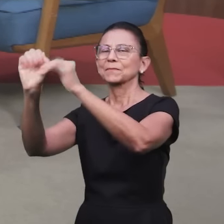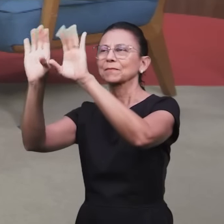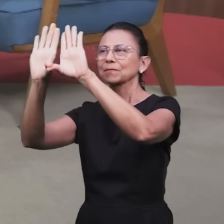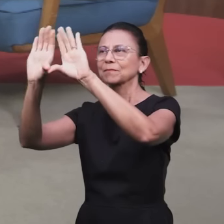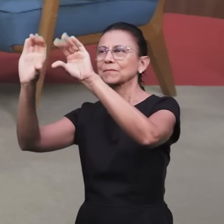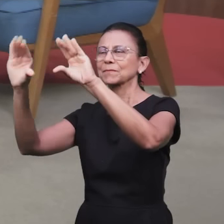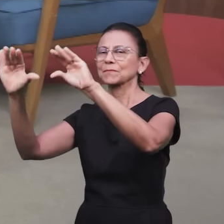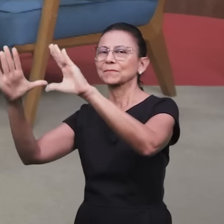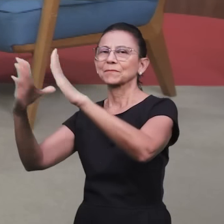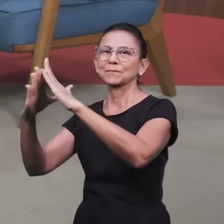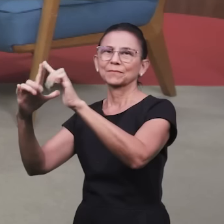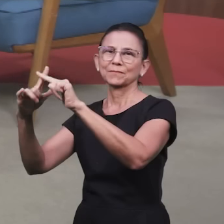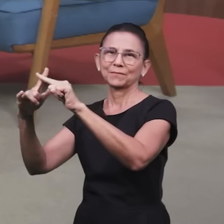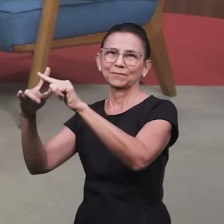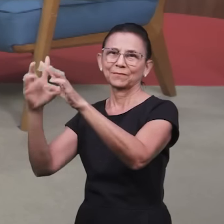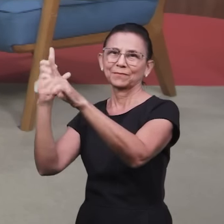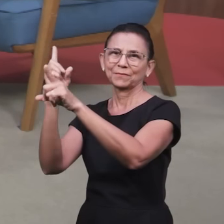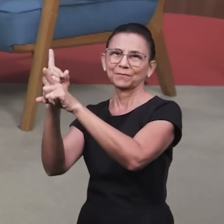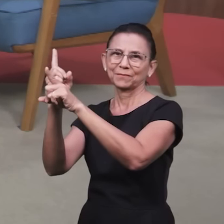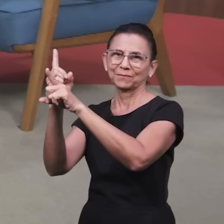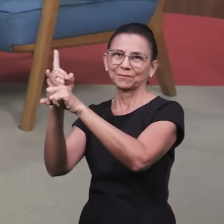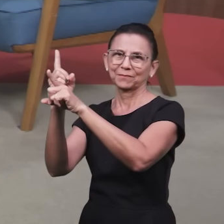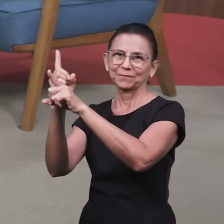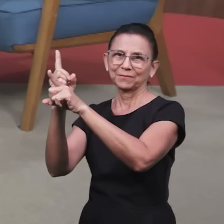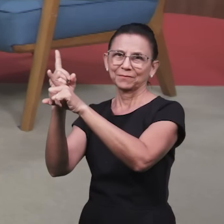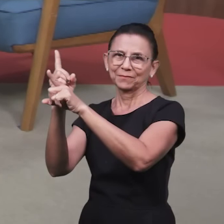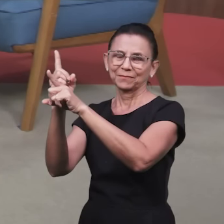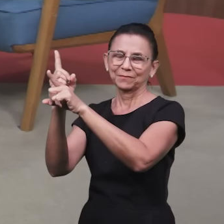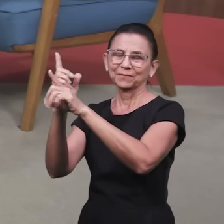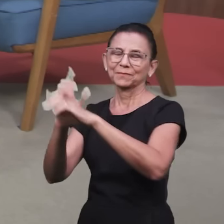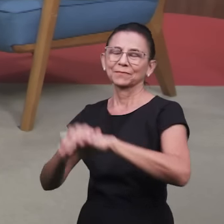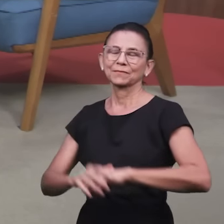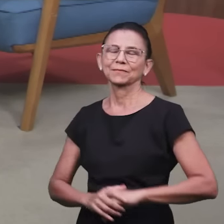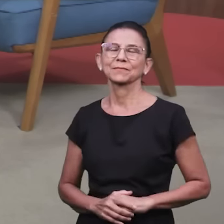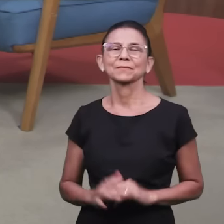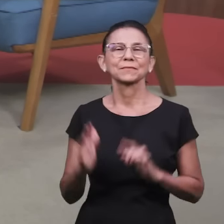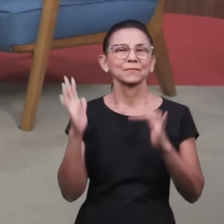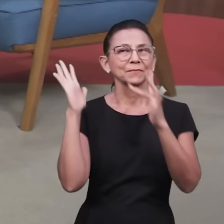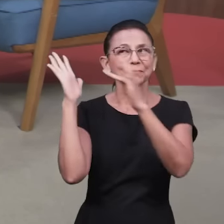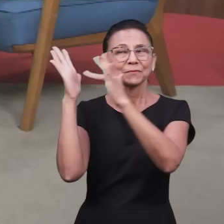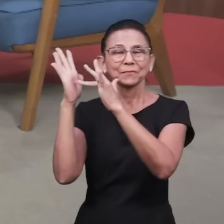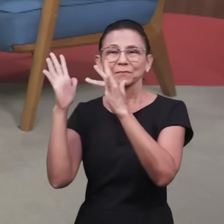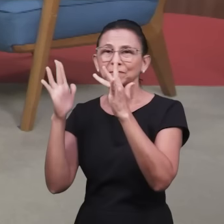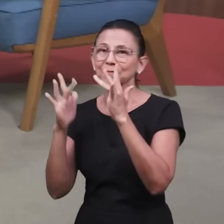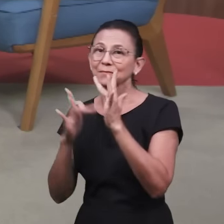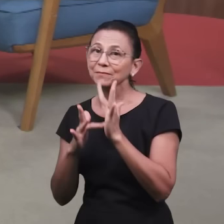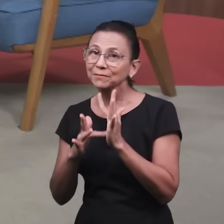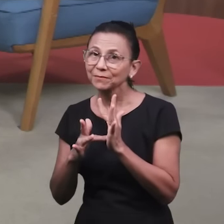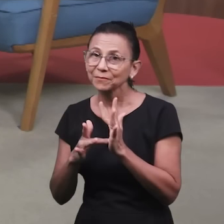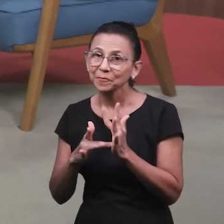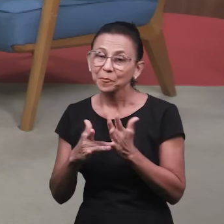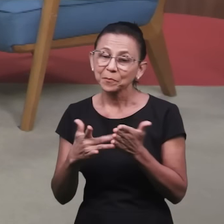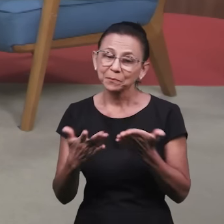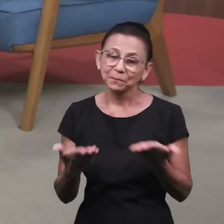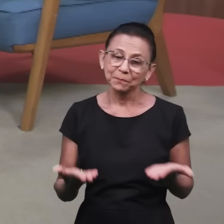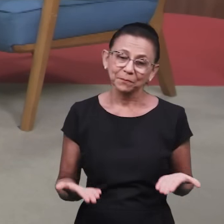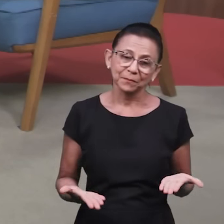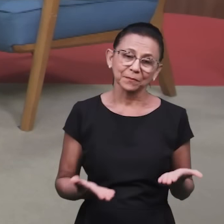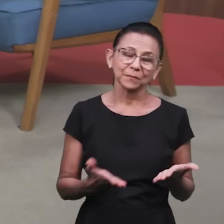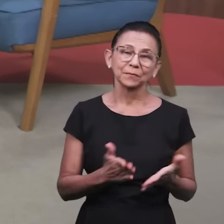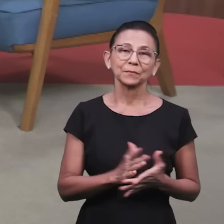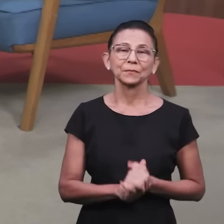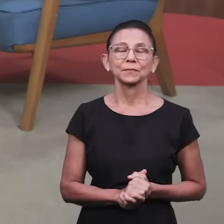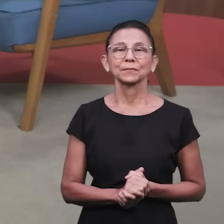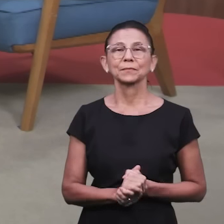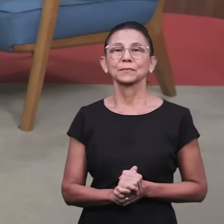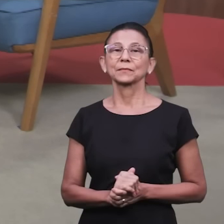missão do Espírito Santo, e aí toda essa situação muito difícil